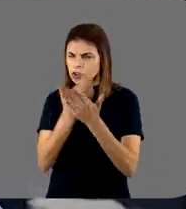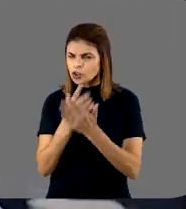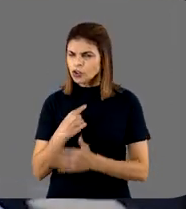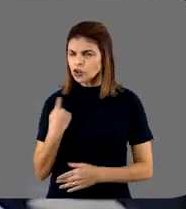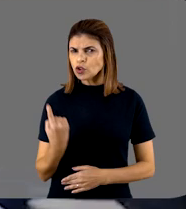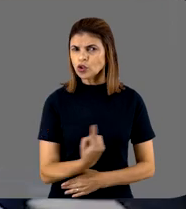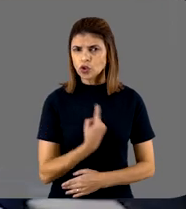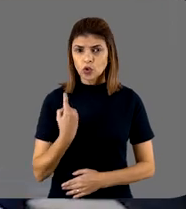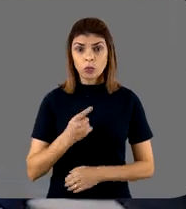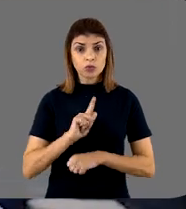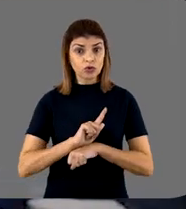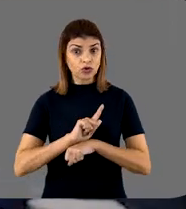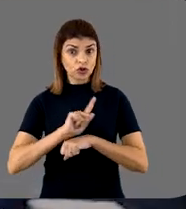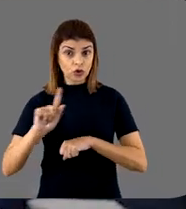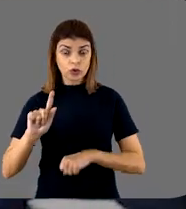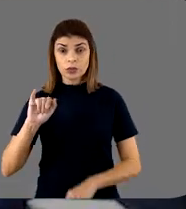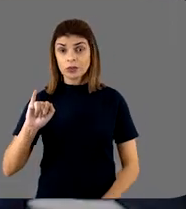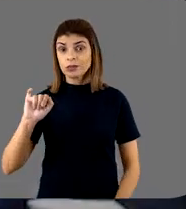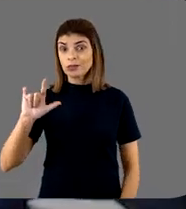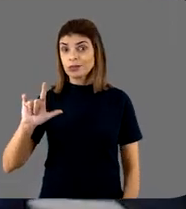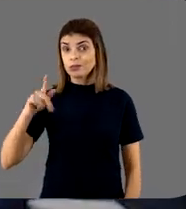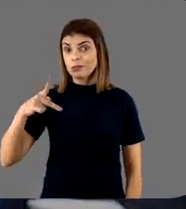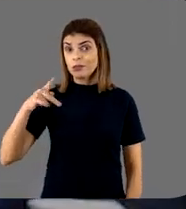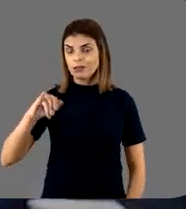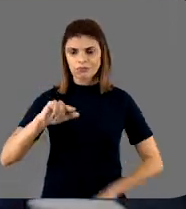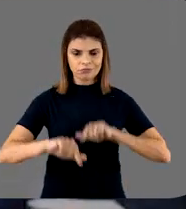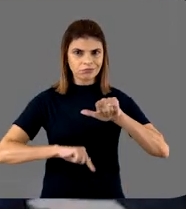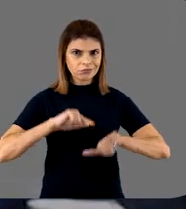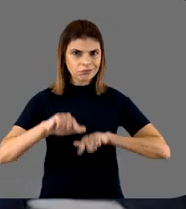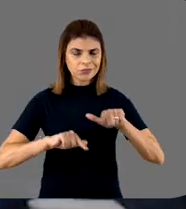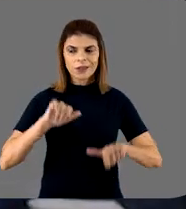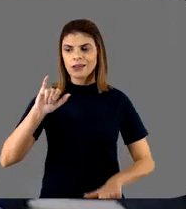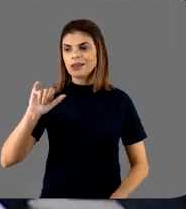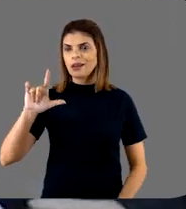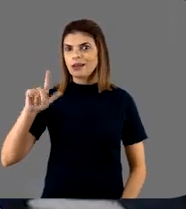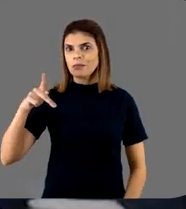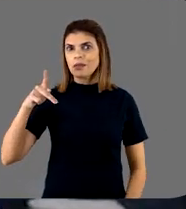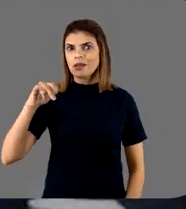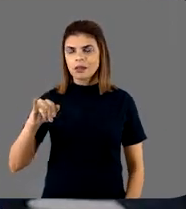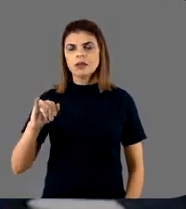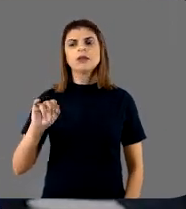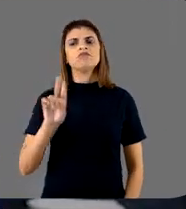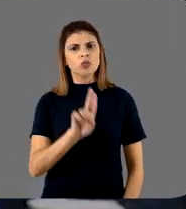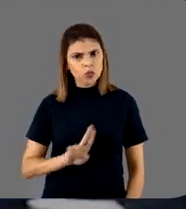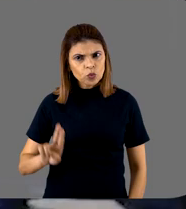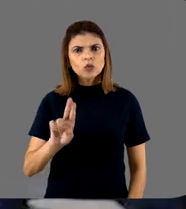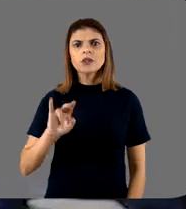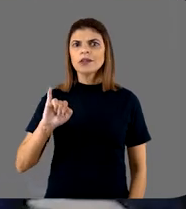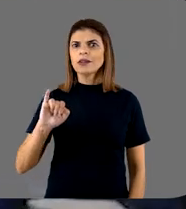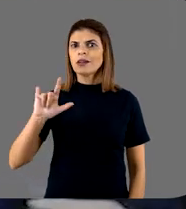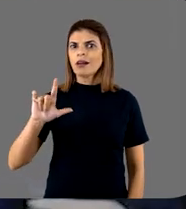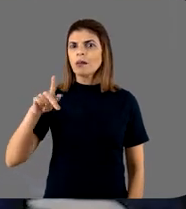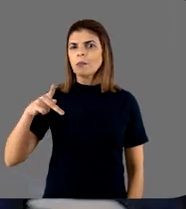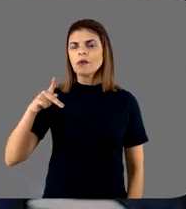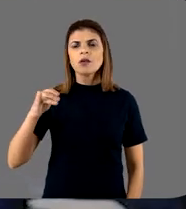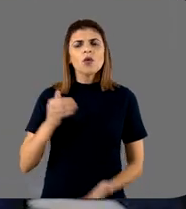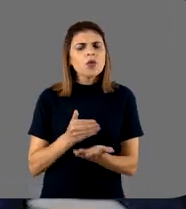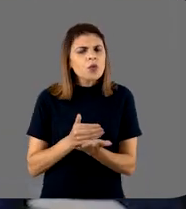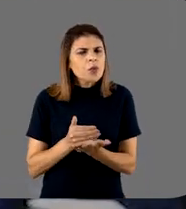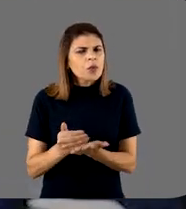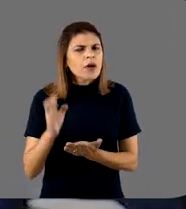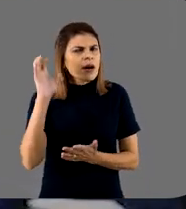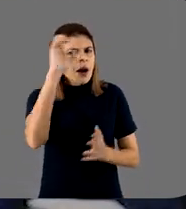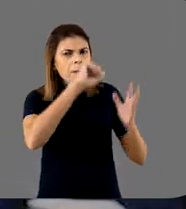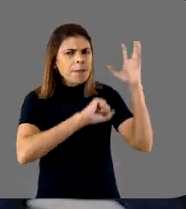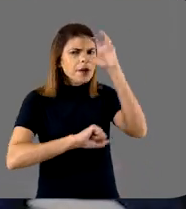eu acredito que a gente, como gestor de LPI, trabalhador de LPI, usuário de LPI,